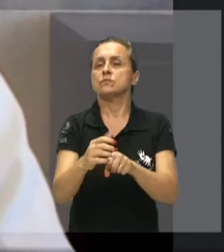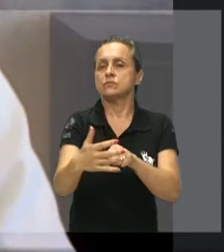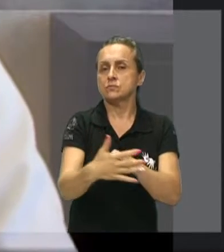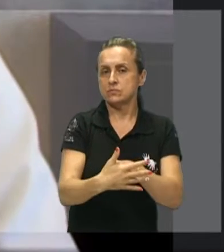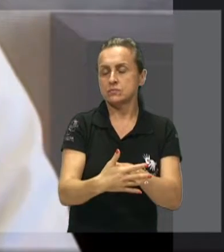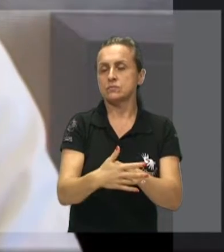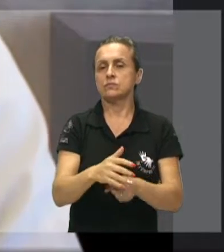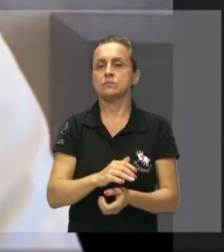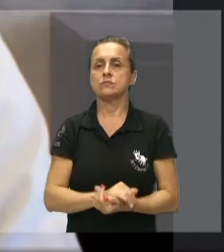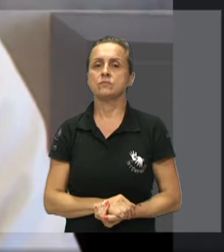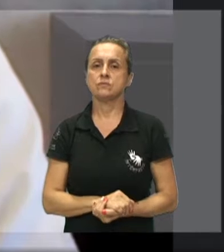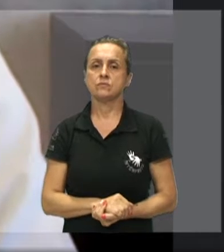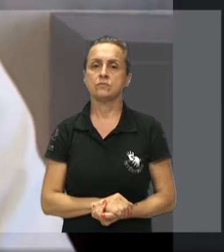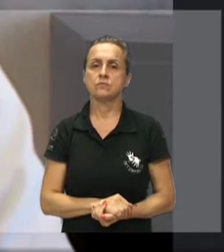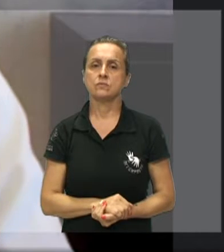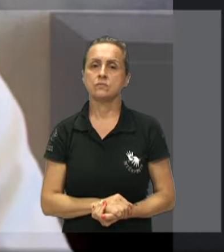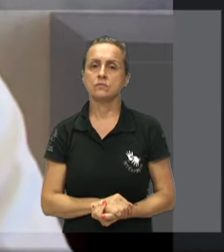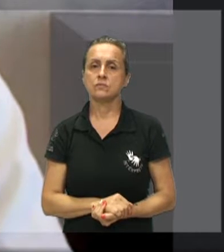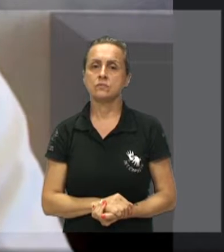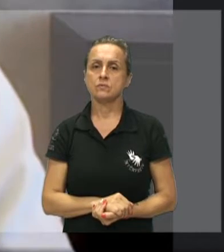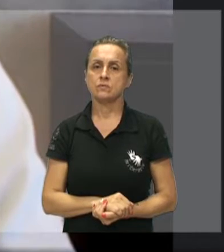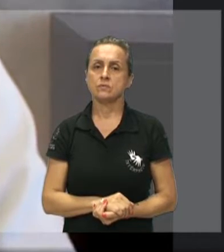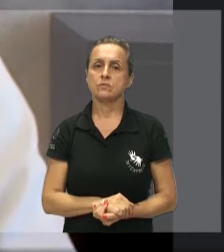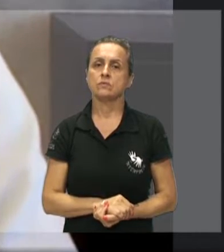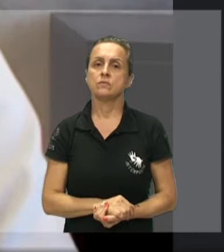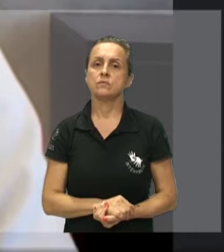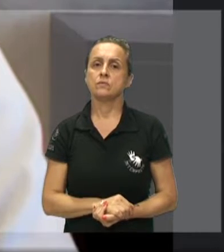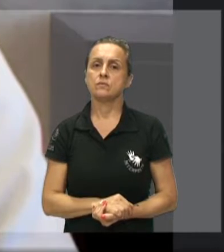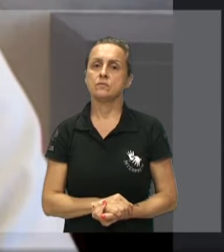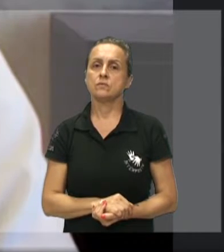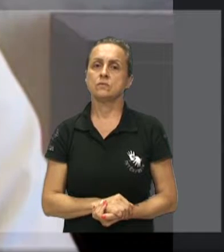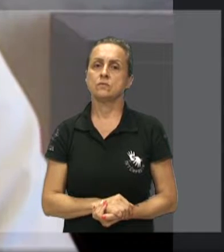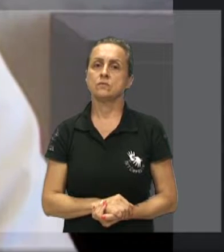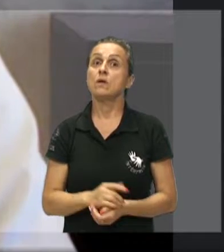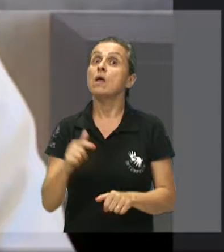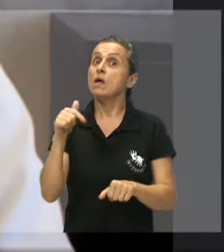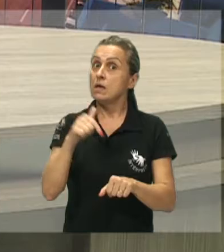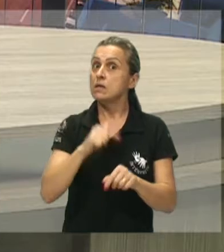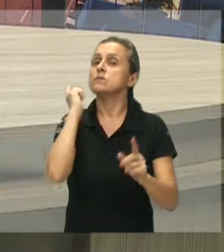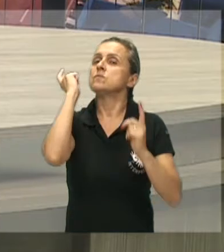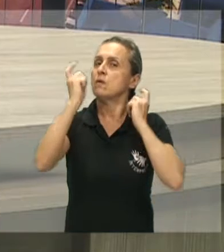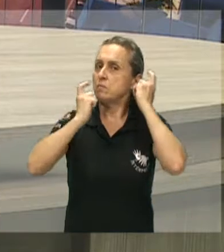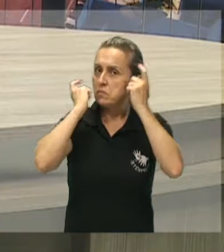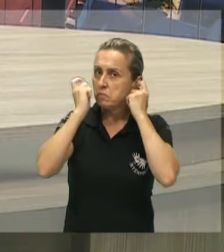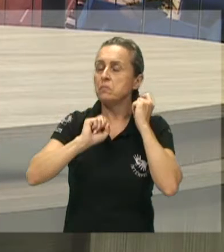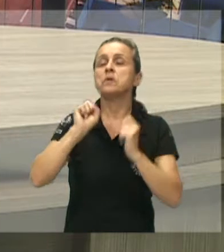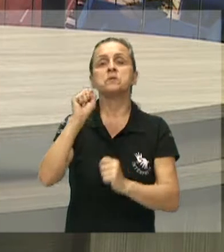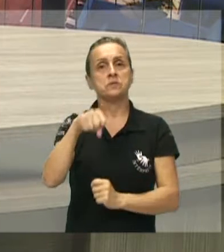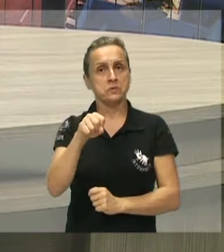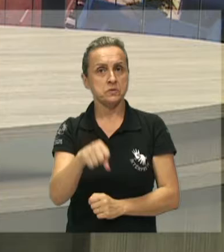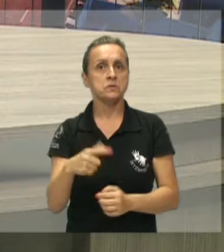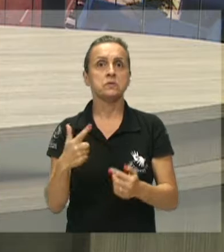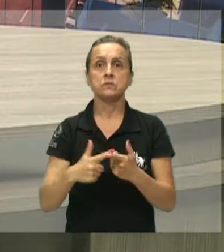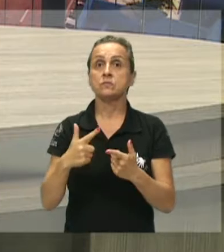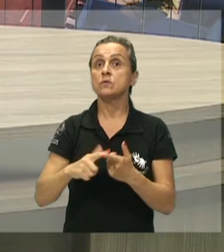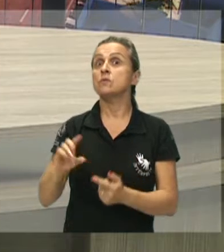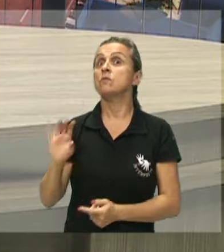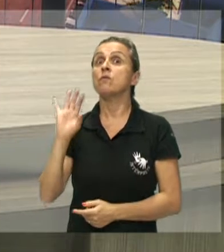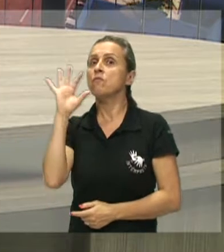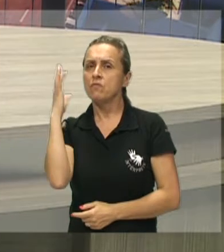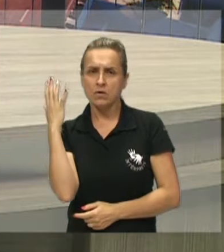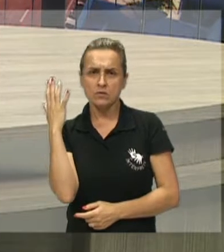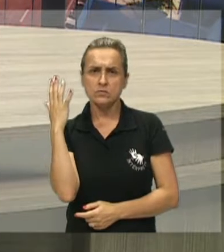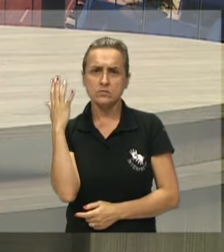Covid-2. Então, isso vai ter repercussão mesmo e é um fator preocupante, porque o que vai acontecer é que em todas